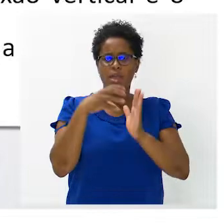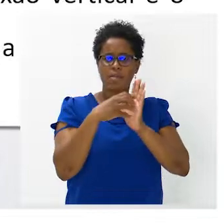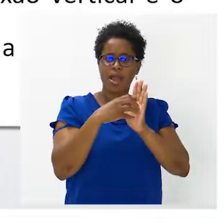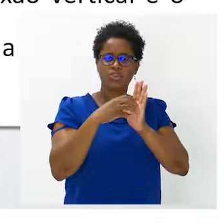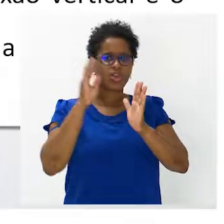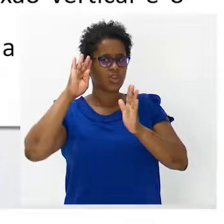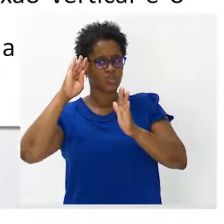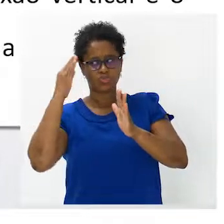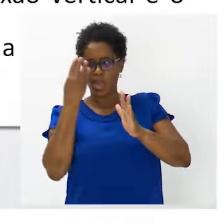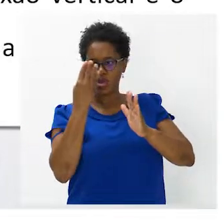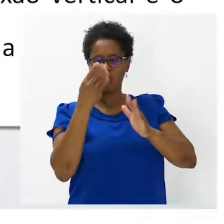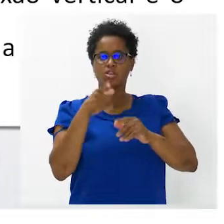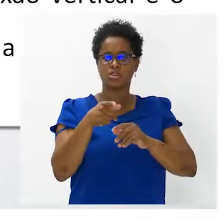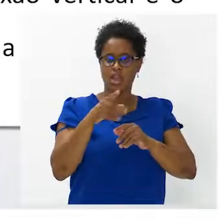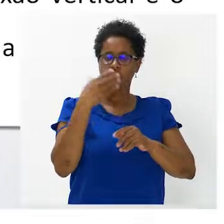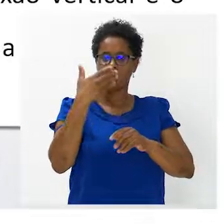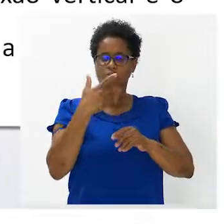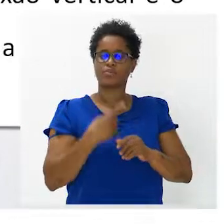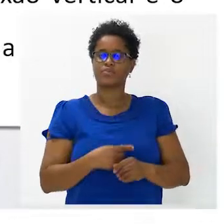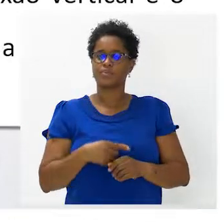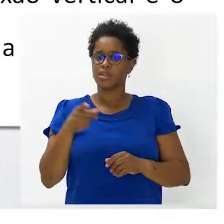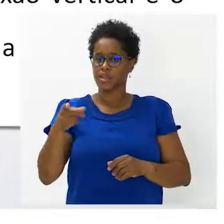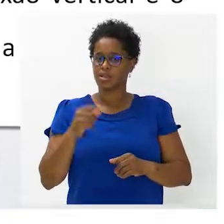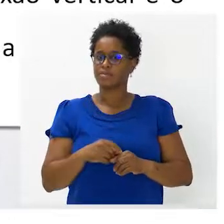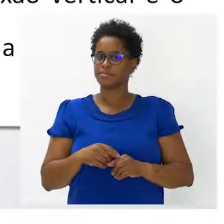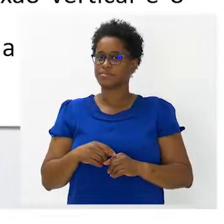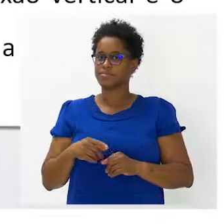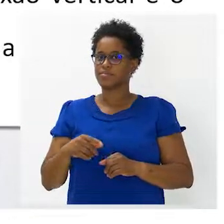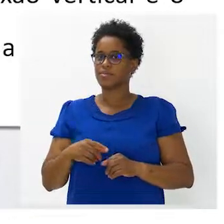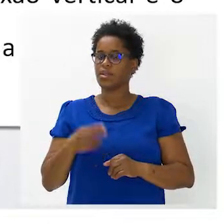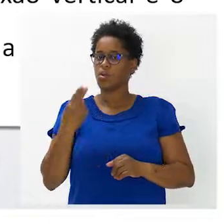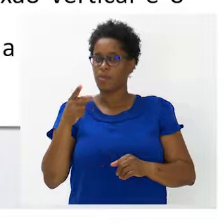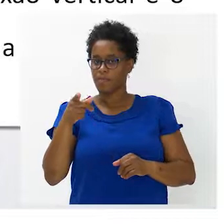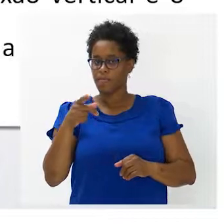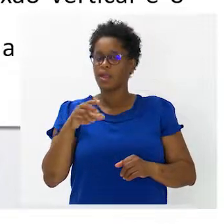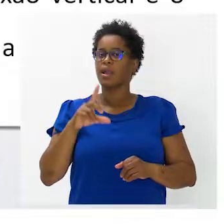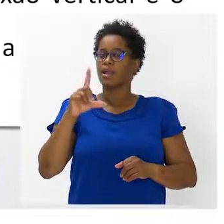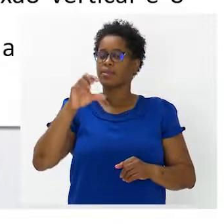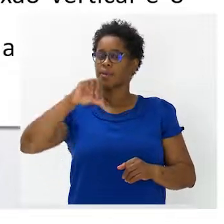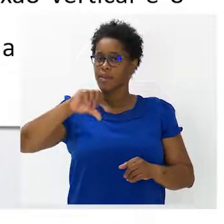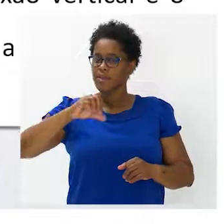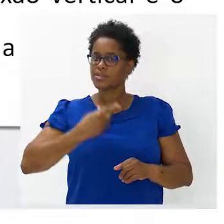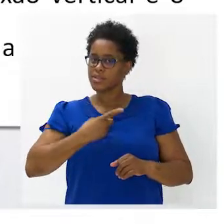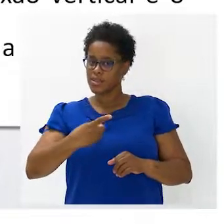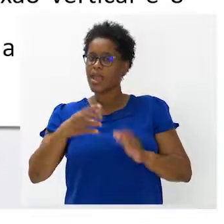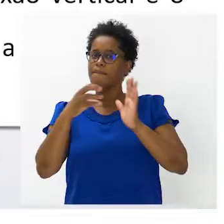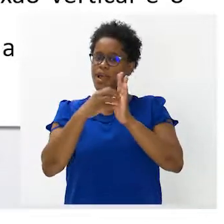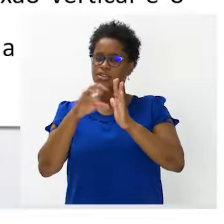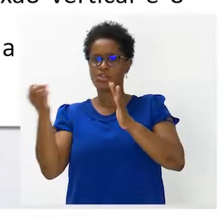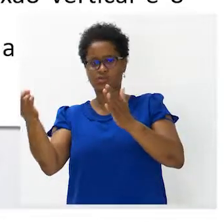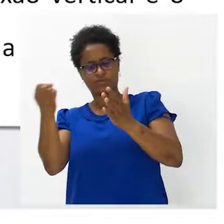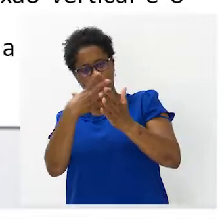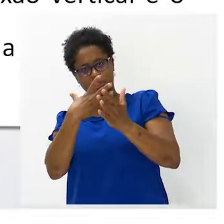imagem em espelho, neste caso, 1. Esta letra aqui, a letra Q seria a imagem refletida